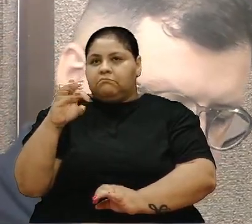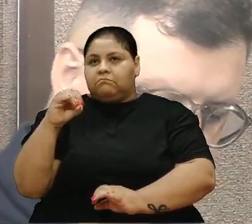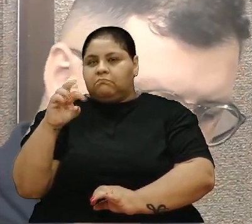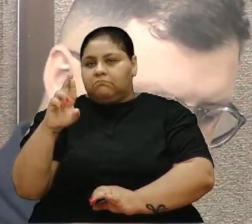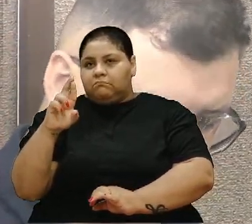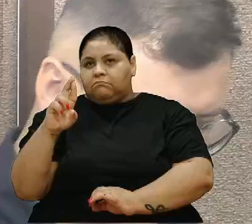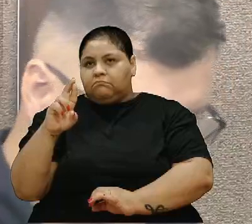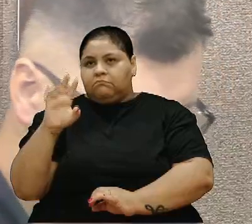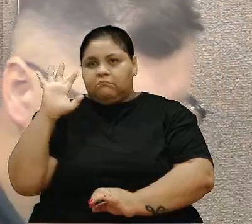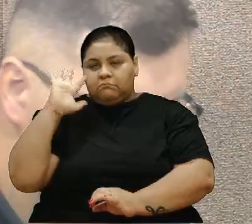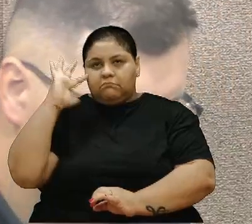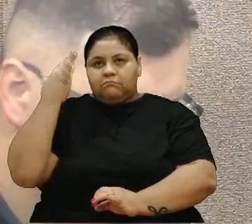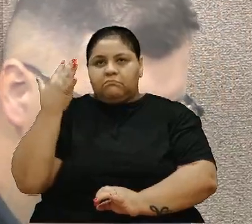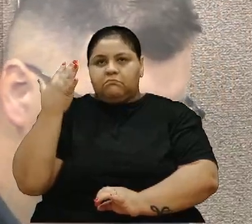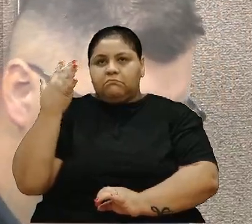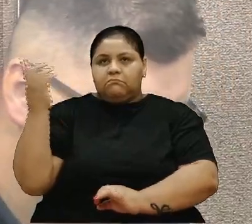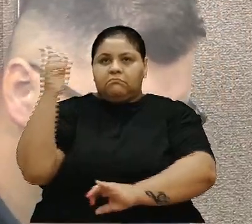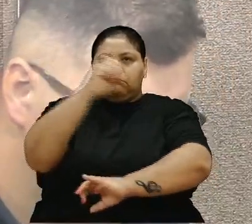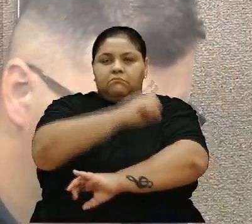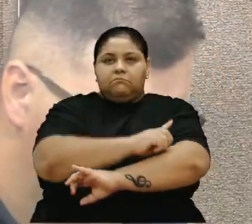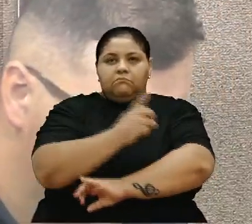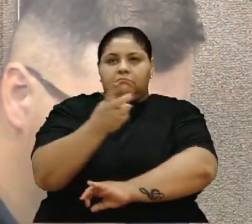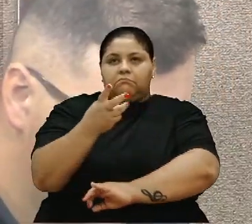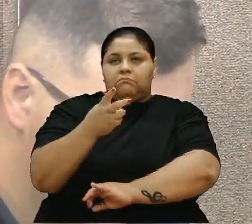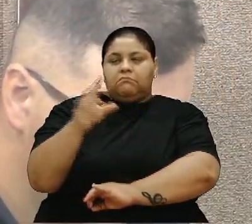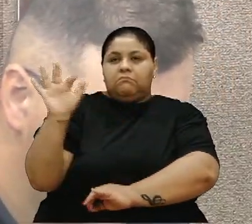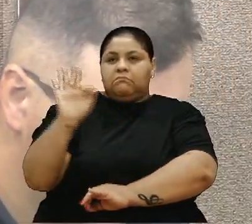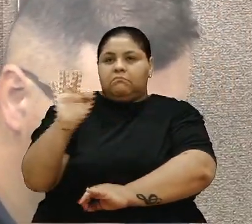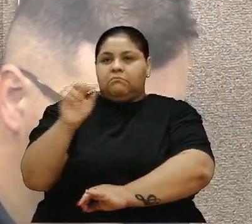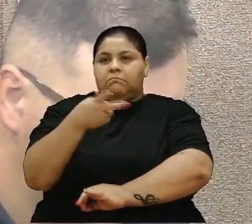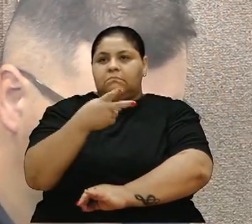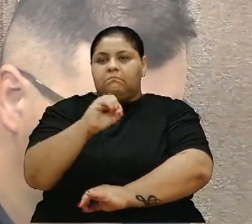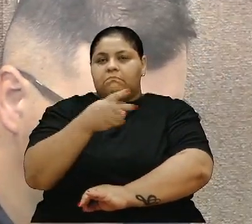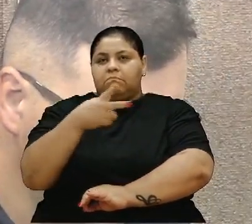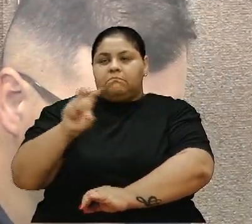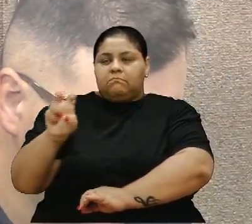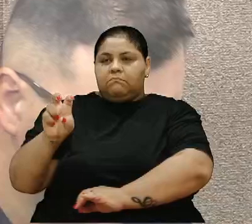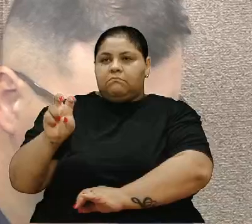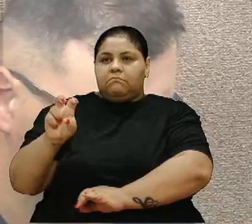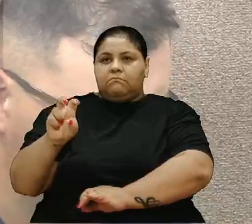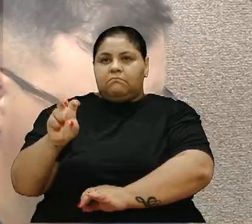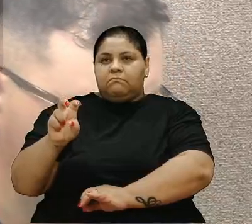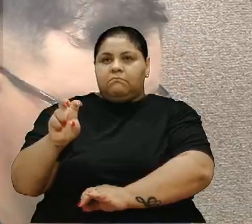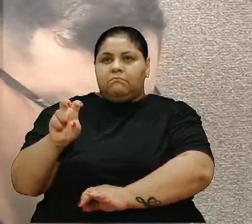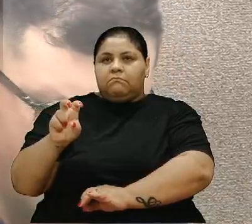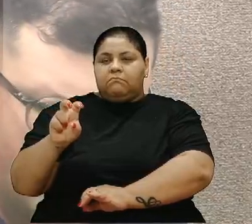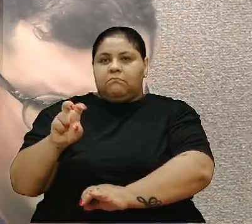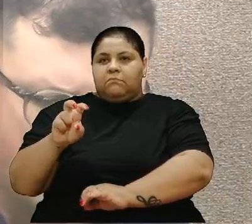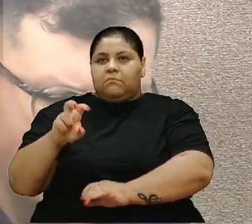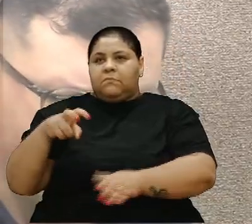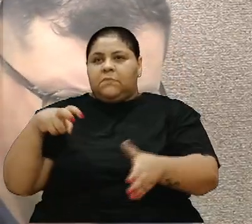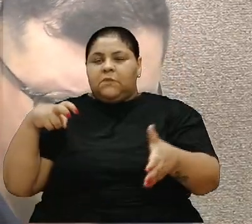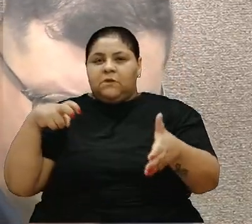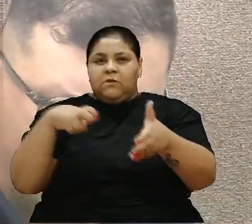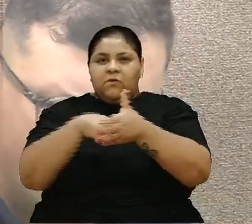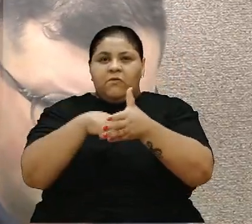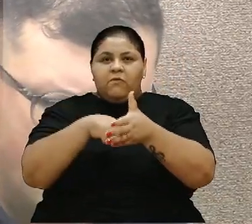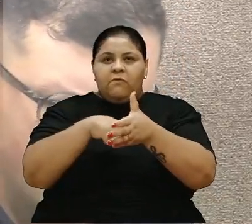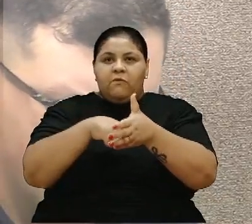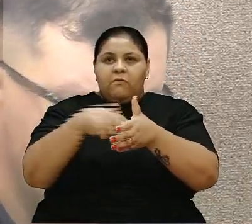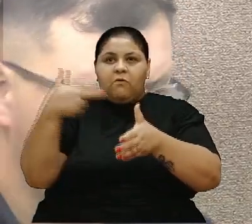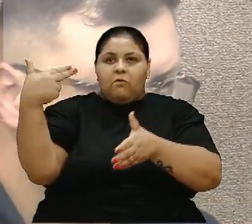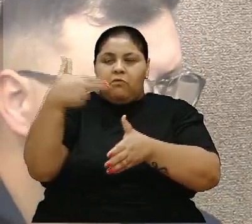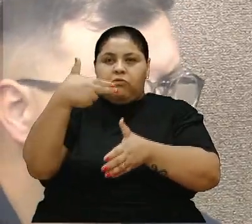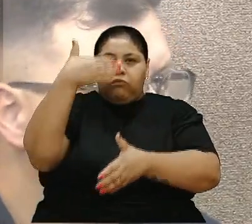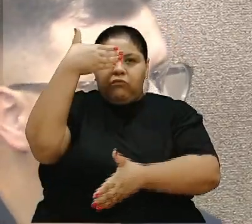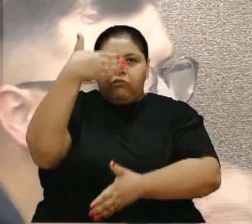Medrado, ocorrido no dia 13 de fevereiro de 2025, vítima de latrocínio em frente ao Parque do